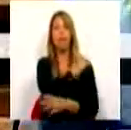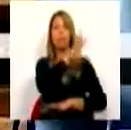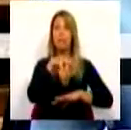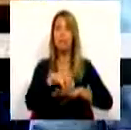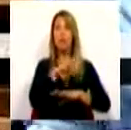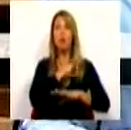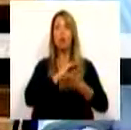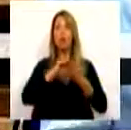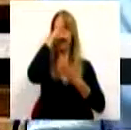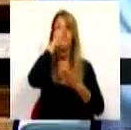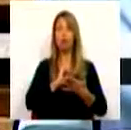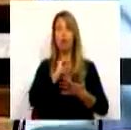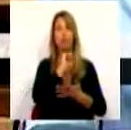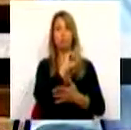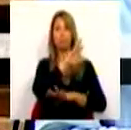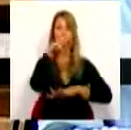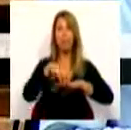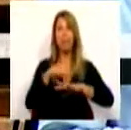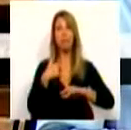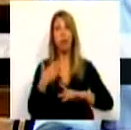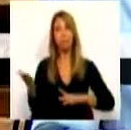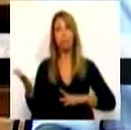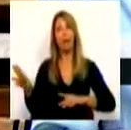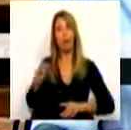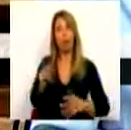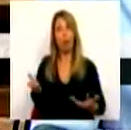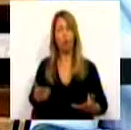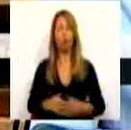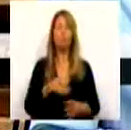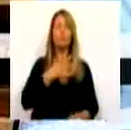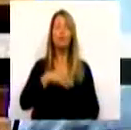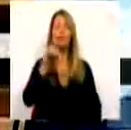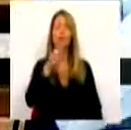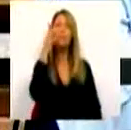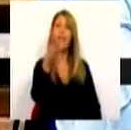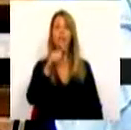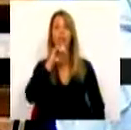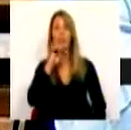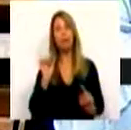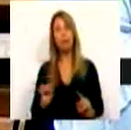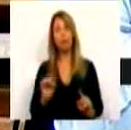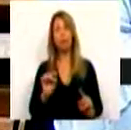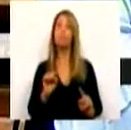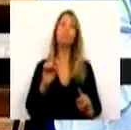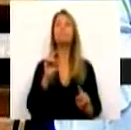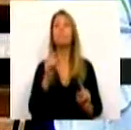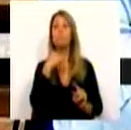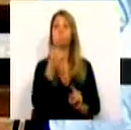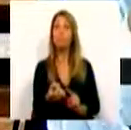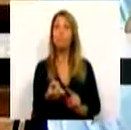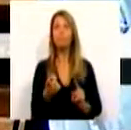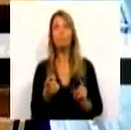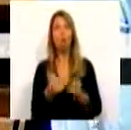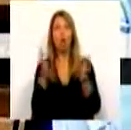connosco. Dizer ainda que não podia perder esta oportunidade para referir que me dirijo a todas e a